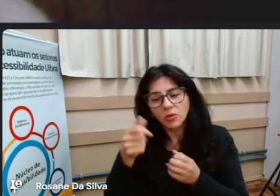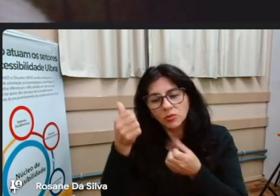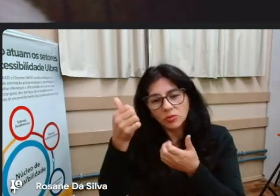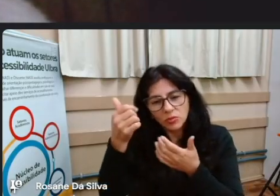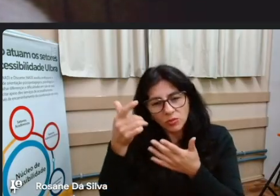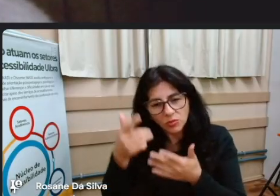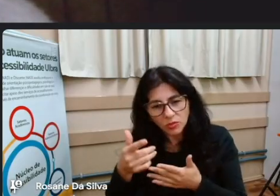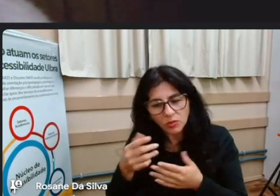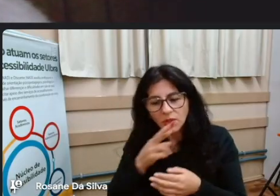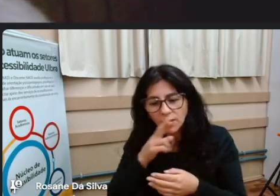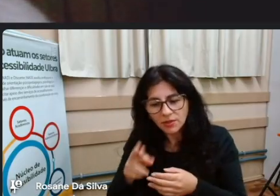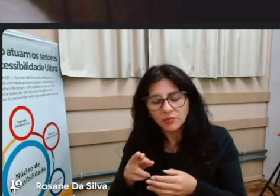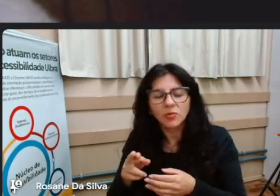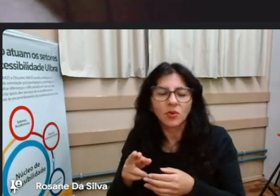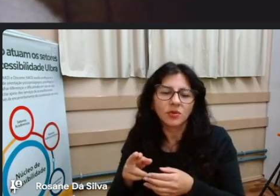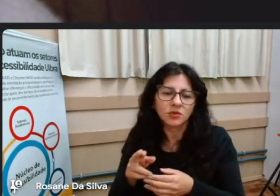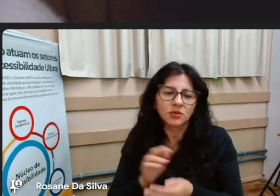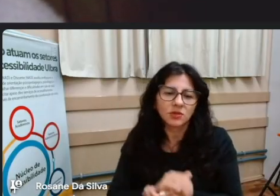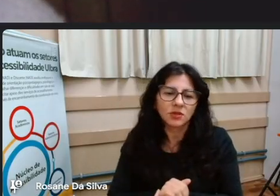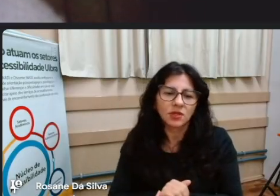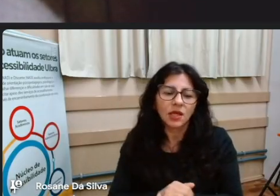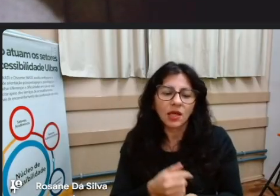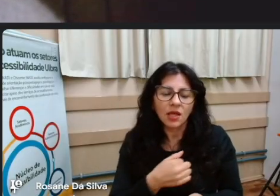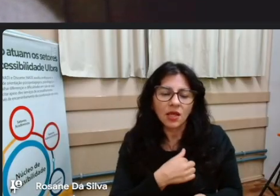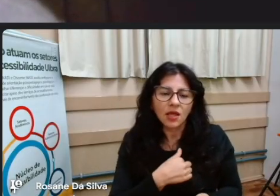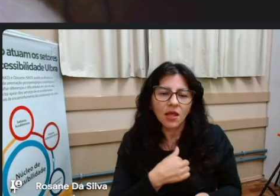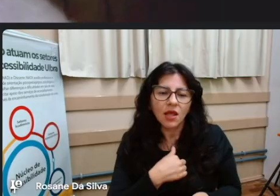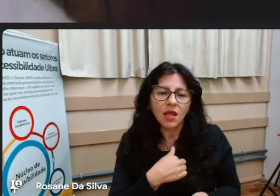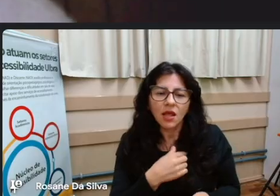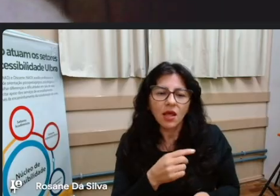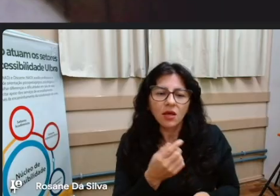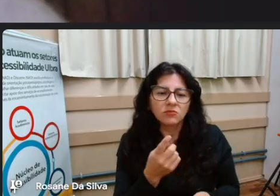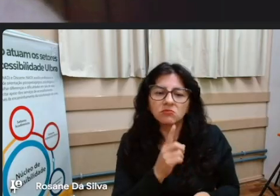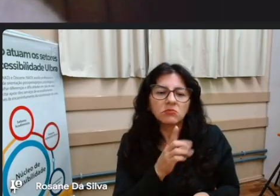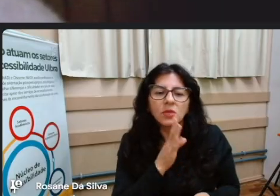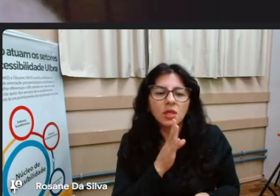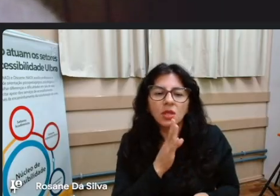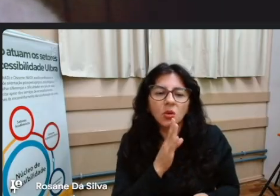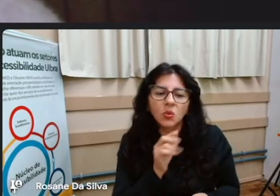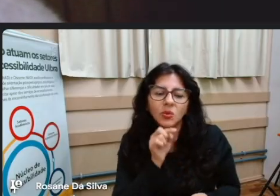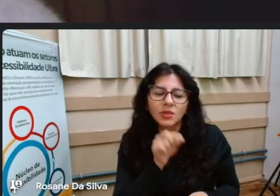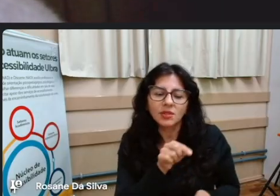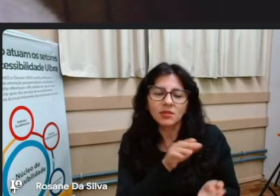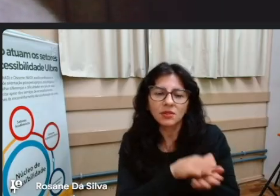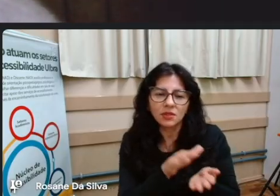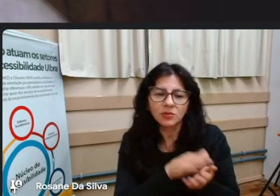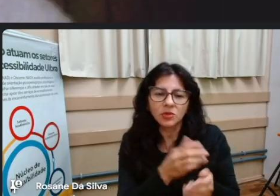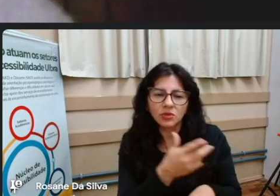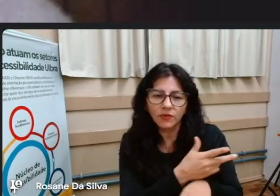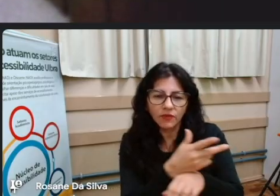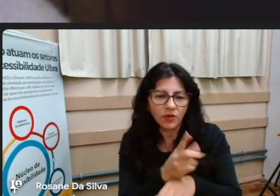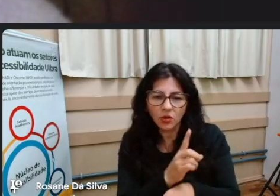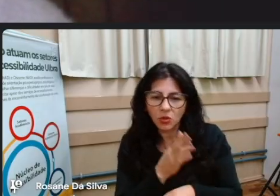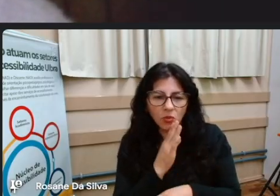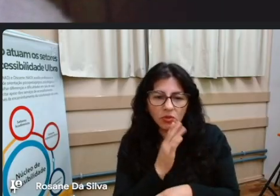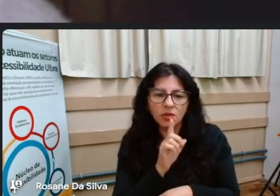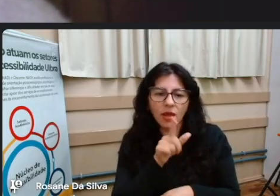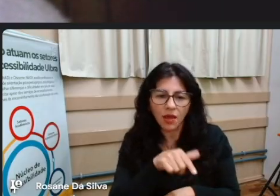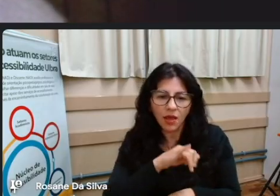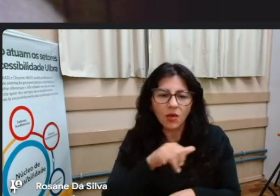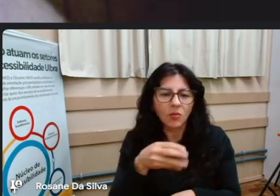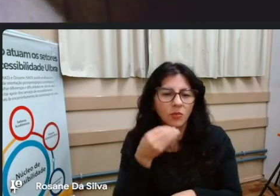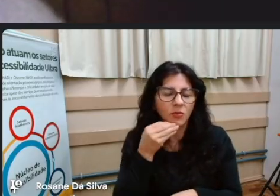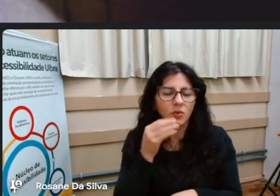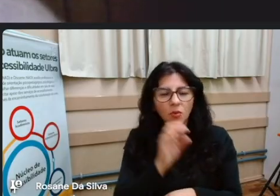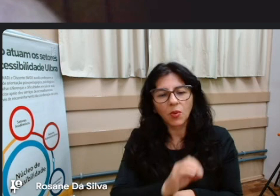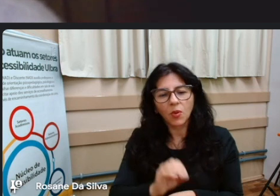fazer um comentario Zinho depois tu pode pensar nessa pergunta mas eu achei eu não não não conhecia essa